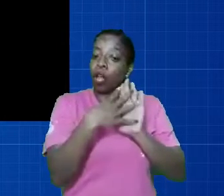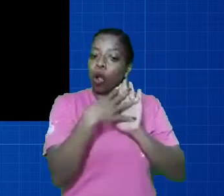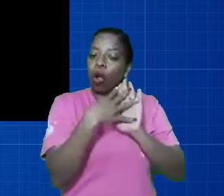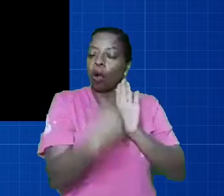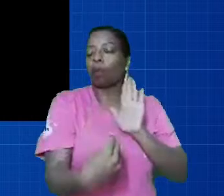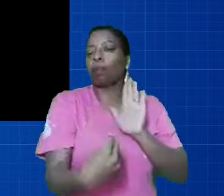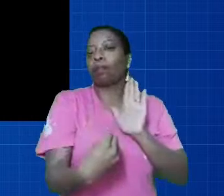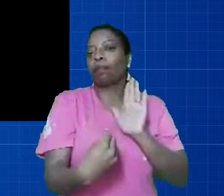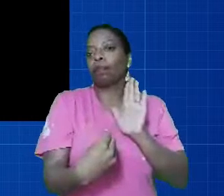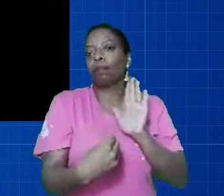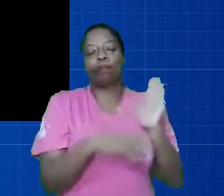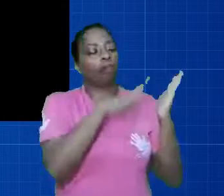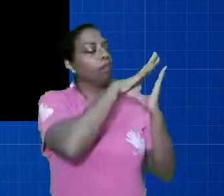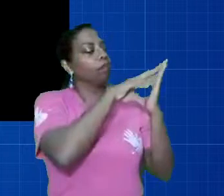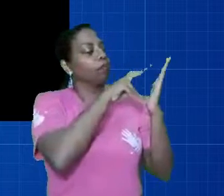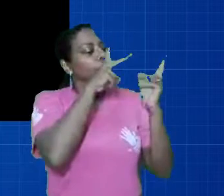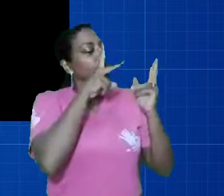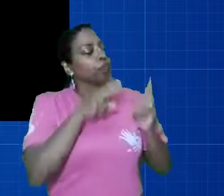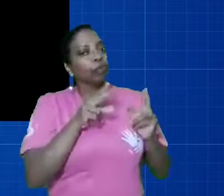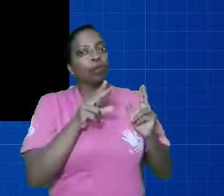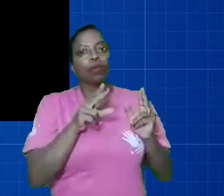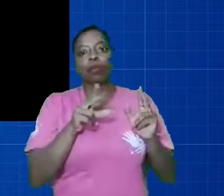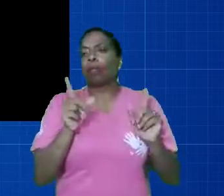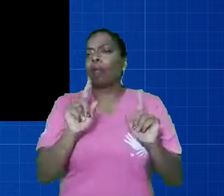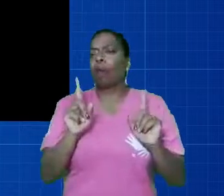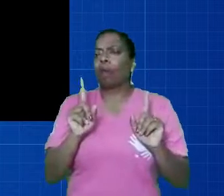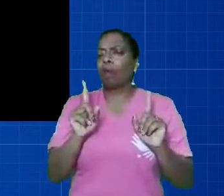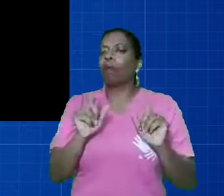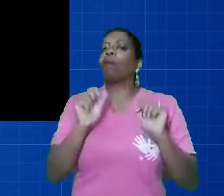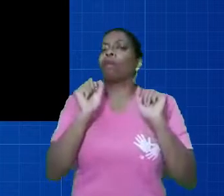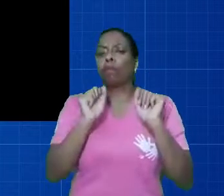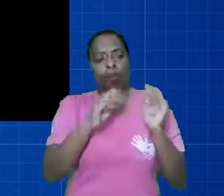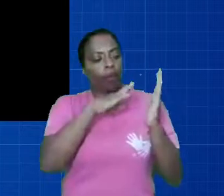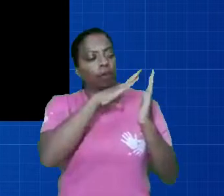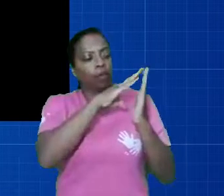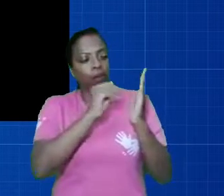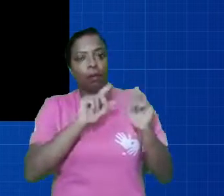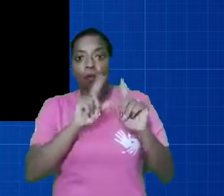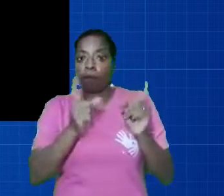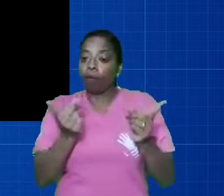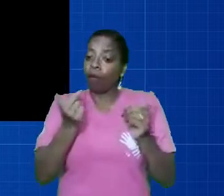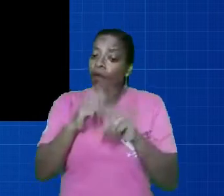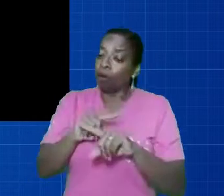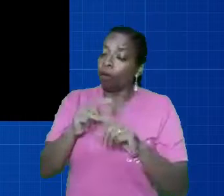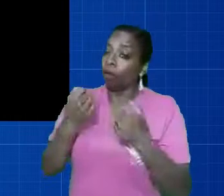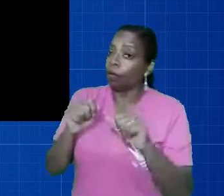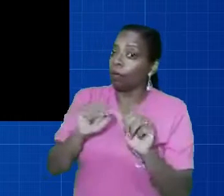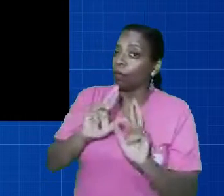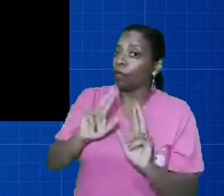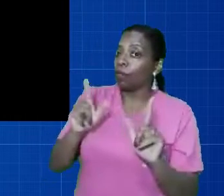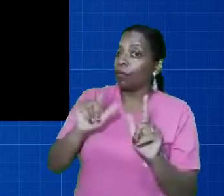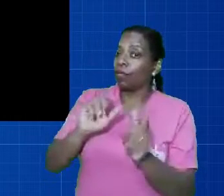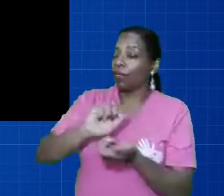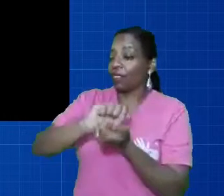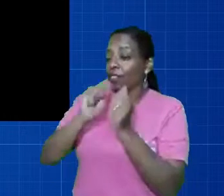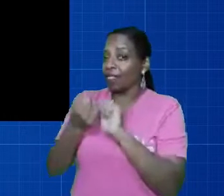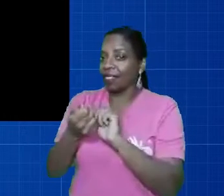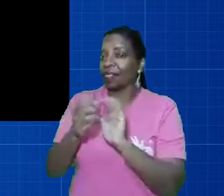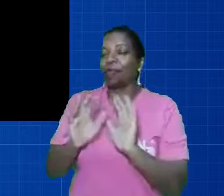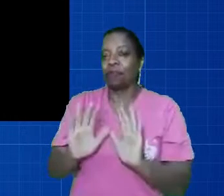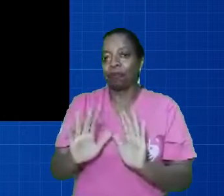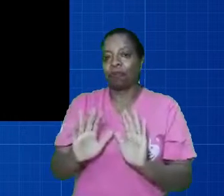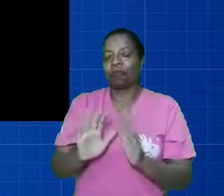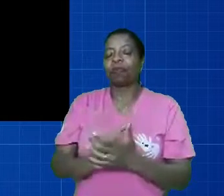cópia, muito pelo contrário aqui. Não que a cópia não seja usada, e depois eu acho que o professor Rossano vai até